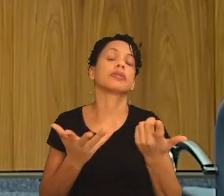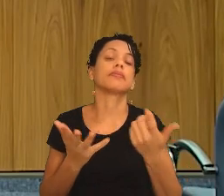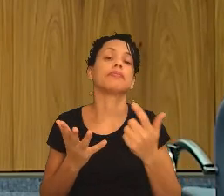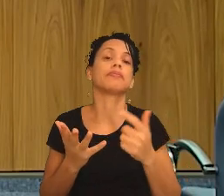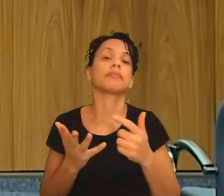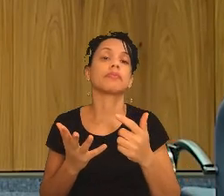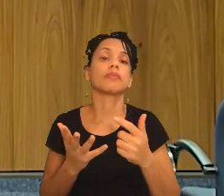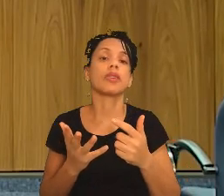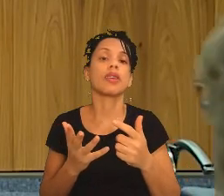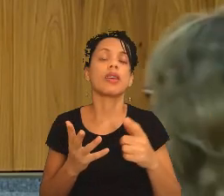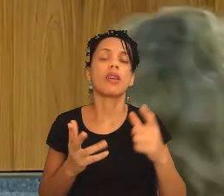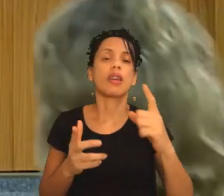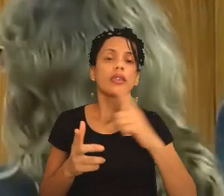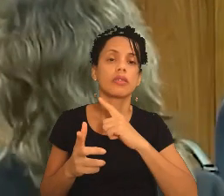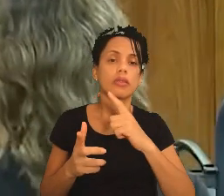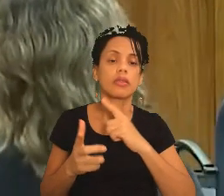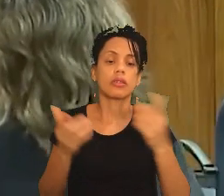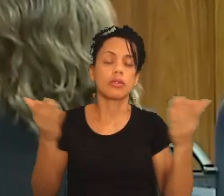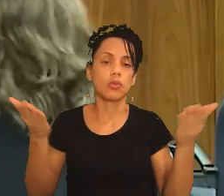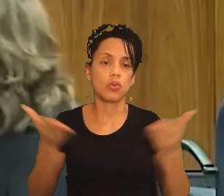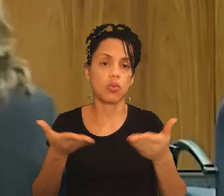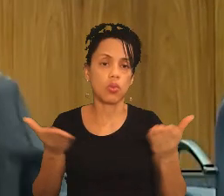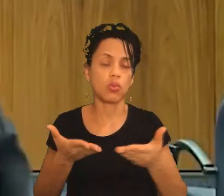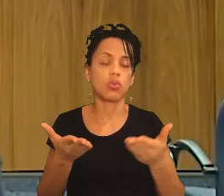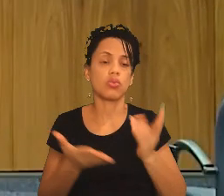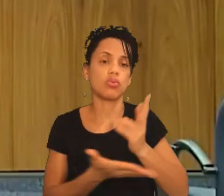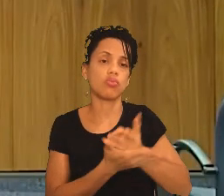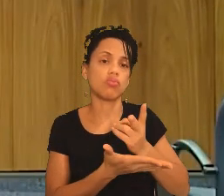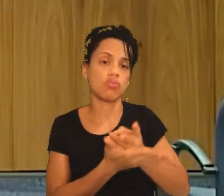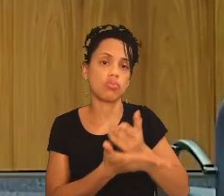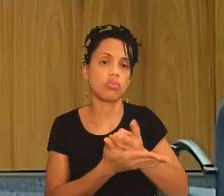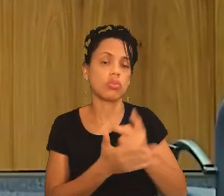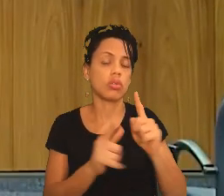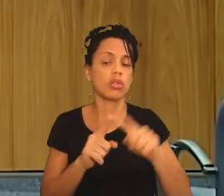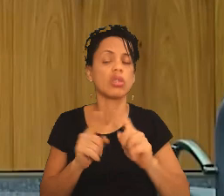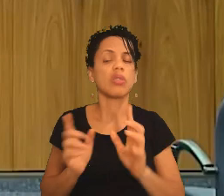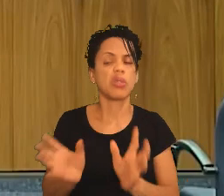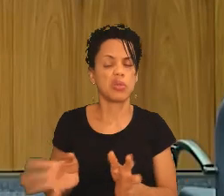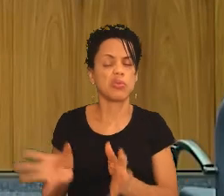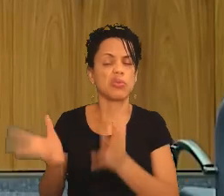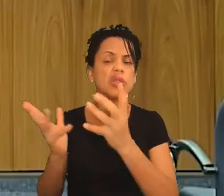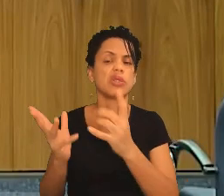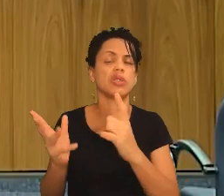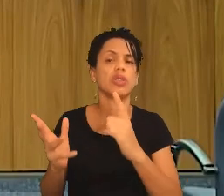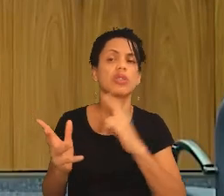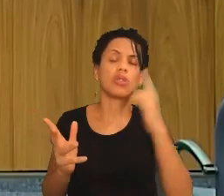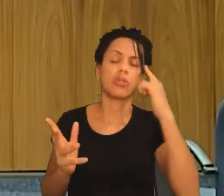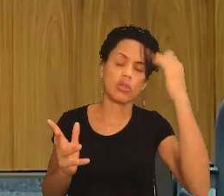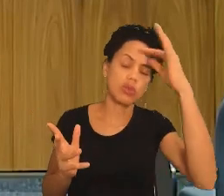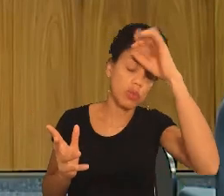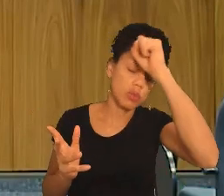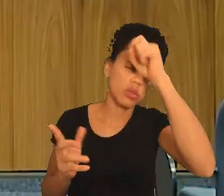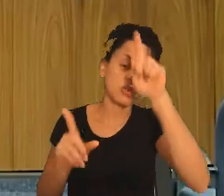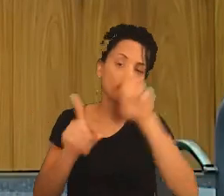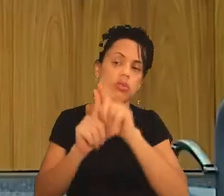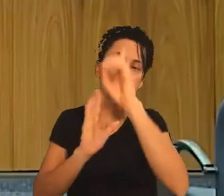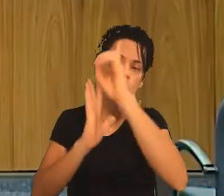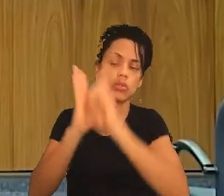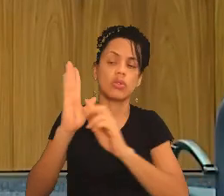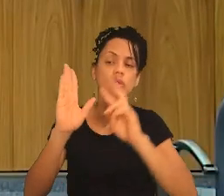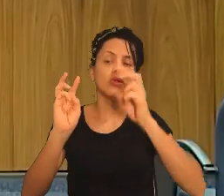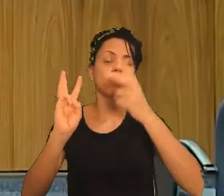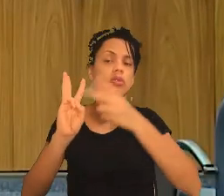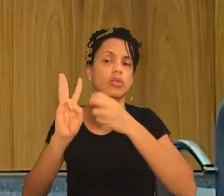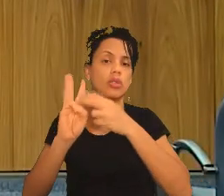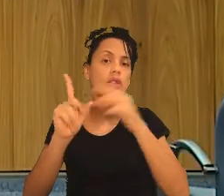valorizando a memória delas como algo isolado, mas sim está levantando questões e levantando problemáticas